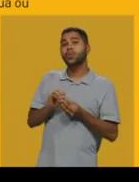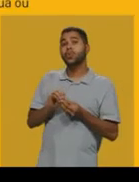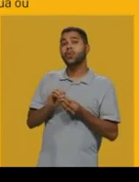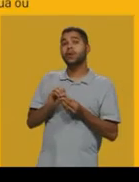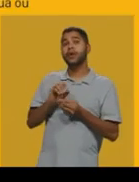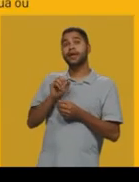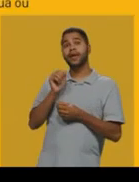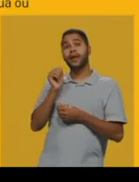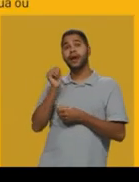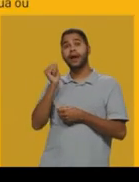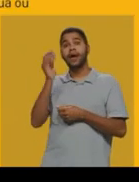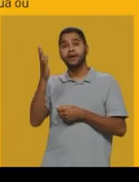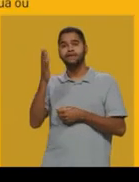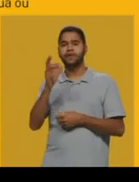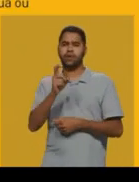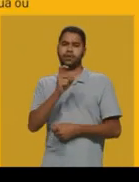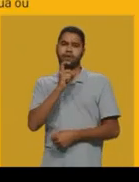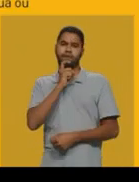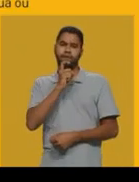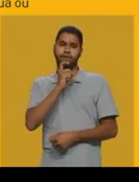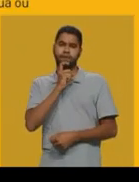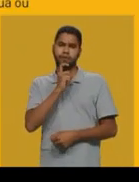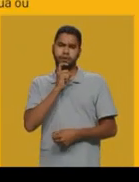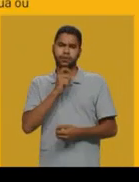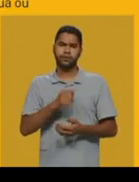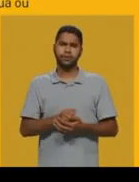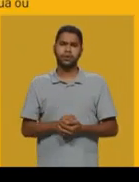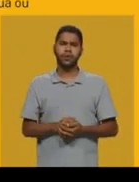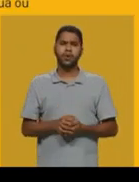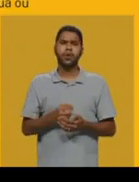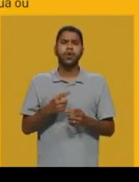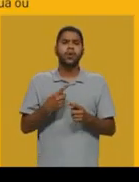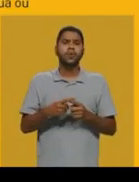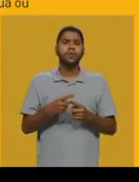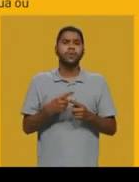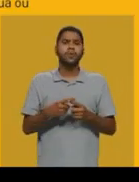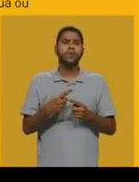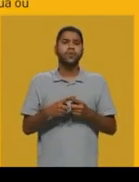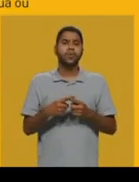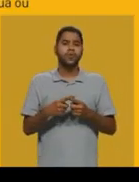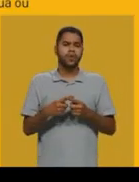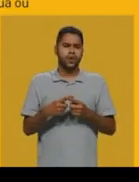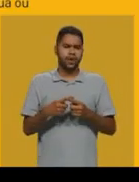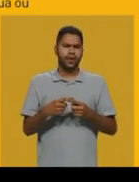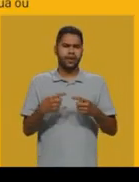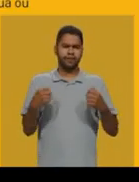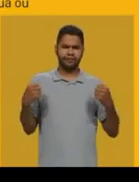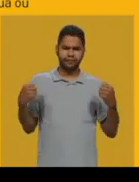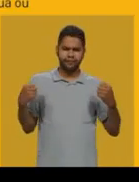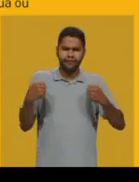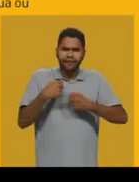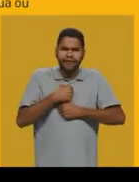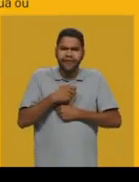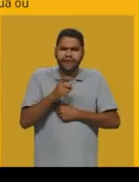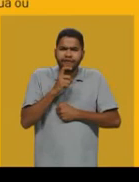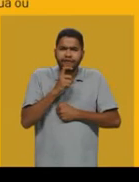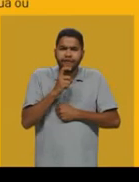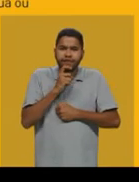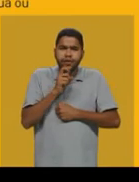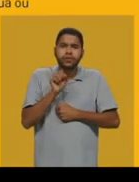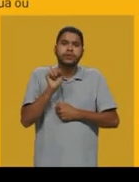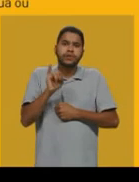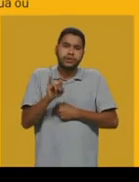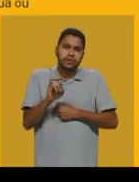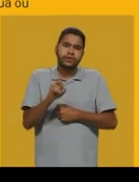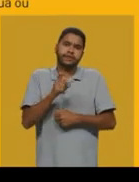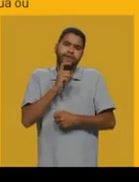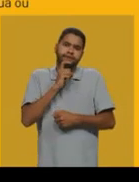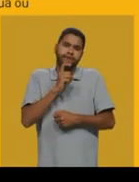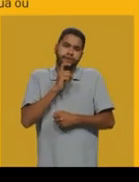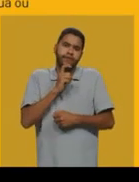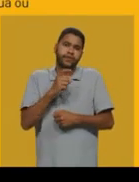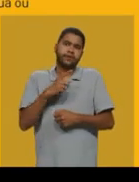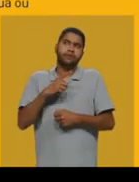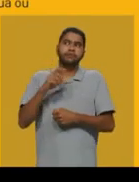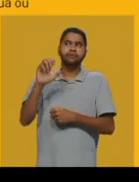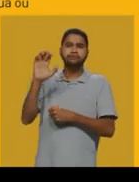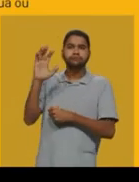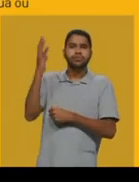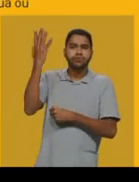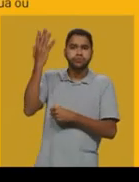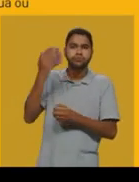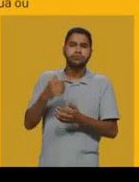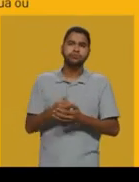fora está fazendo frio. Por quê? Porque eu só carrego um casaco se estiver fazendo frio. Então, ela está